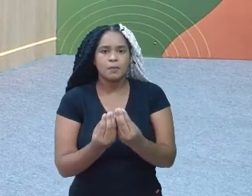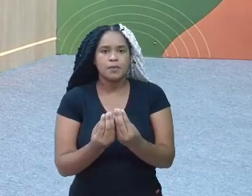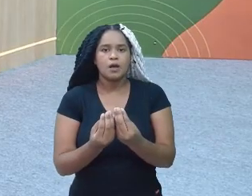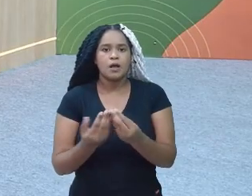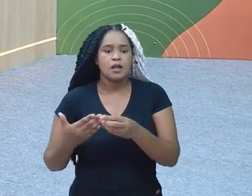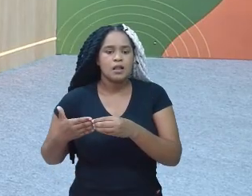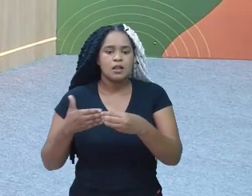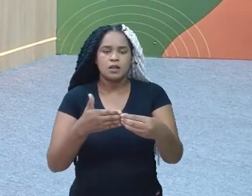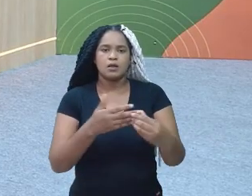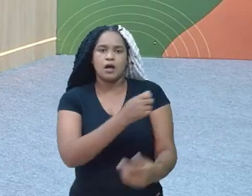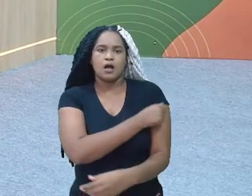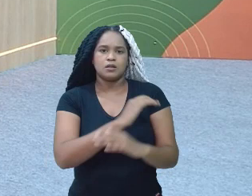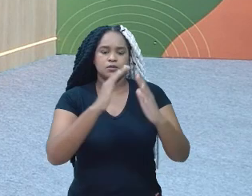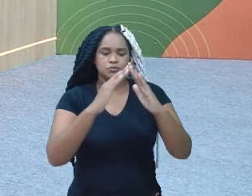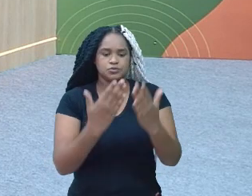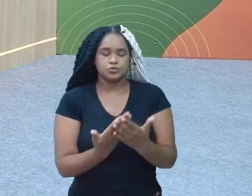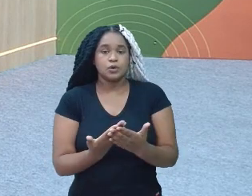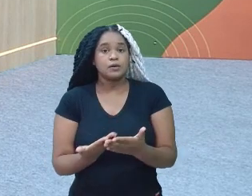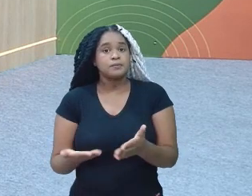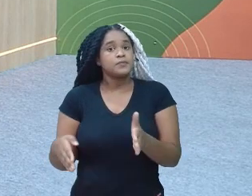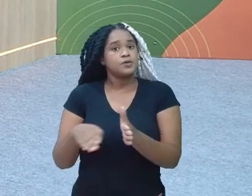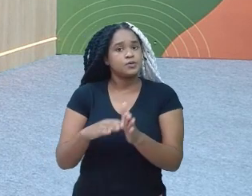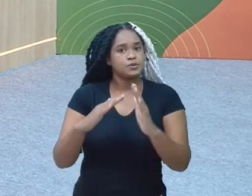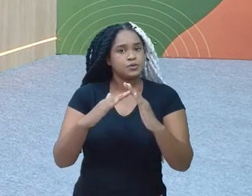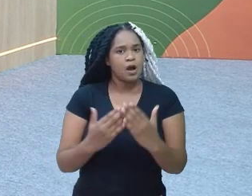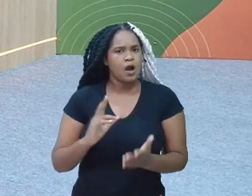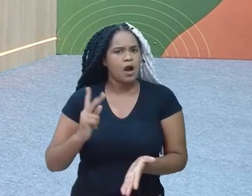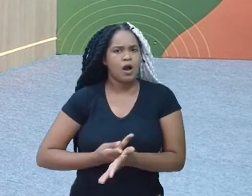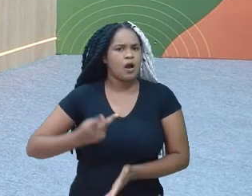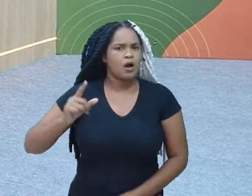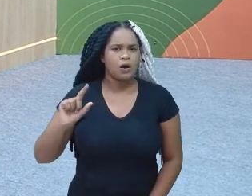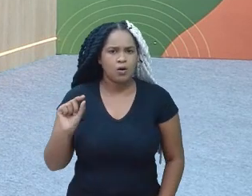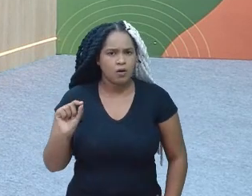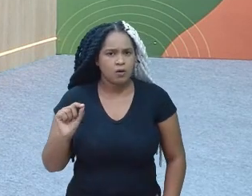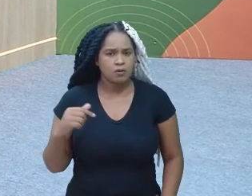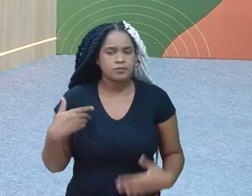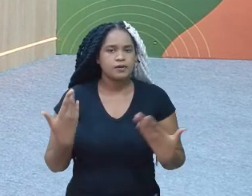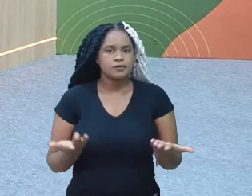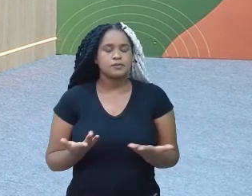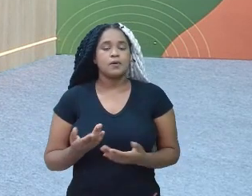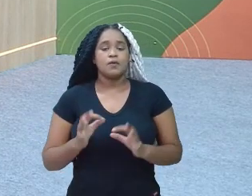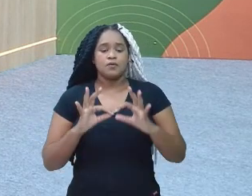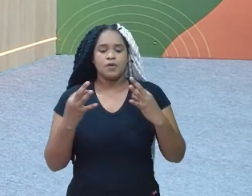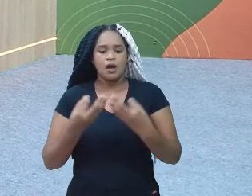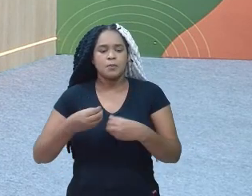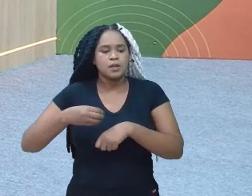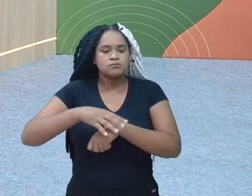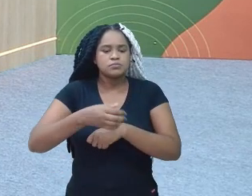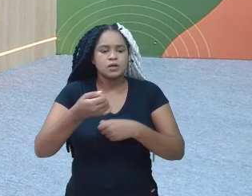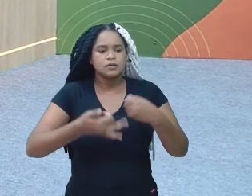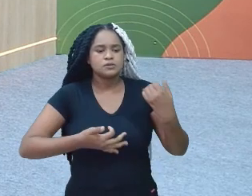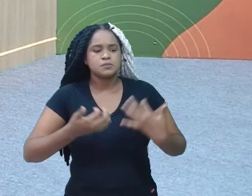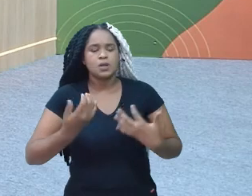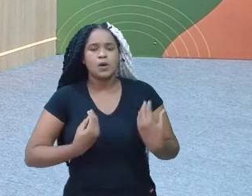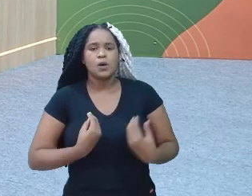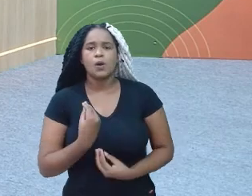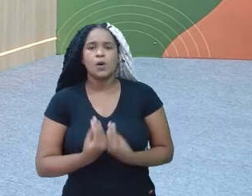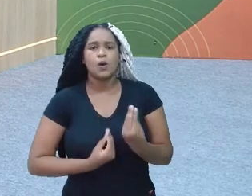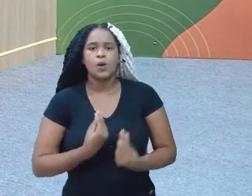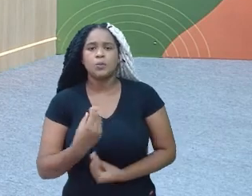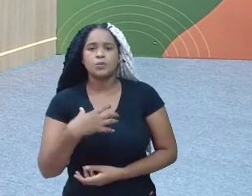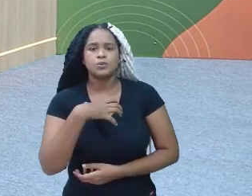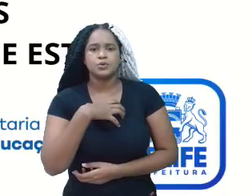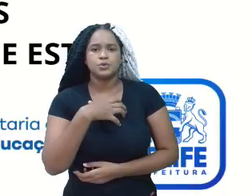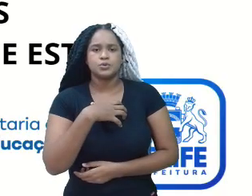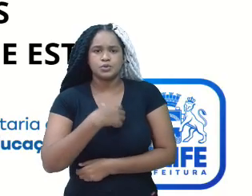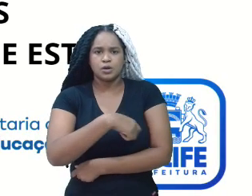escola. Ao chegar na escola, o que é que acontece? Ela faz um relato de como é esse estudante.